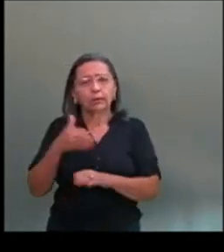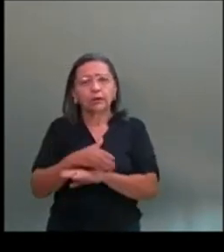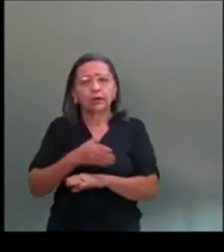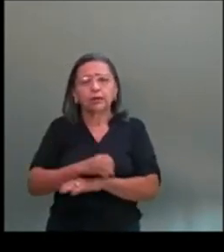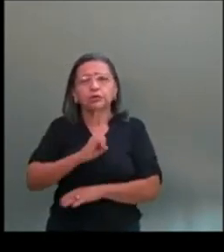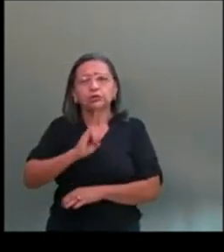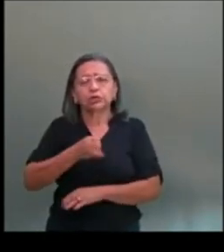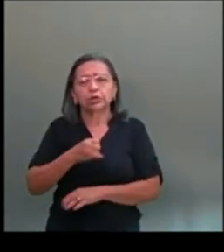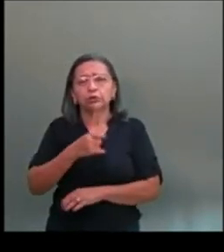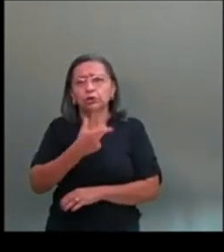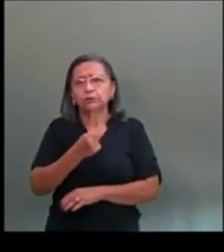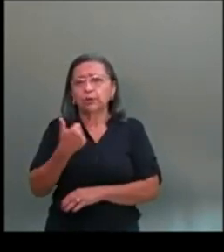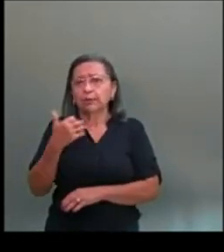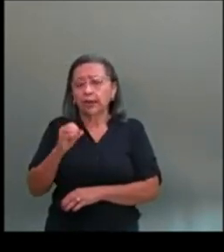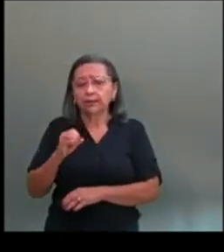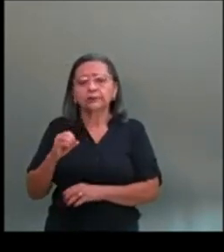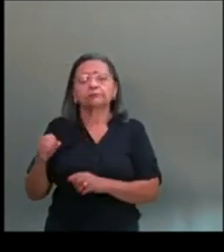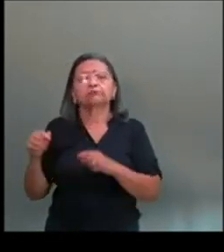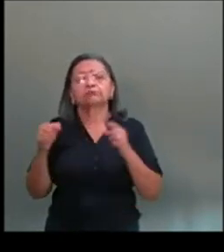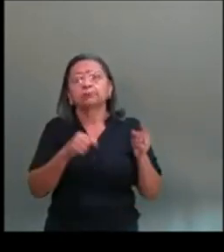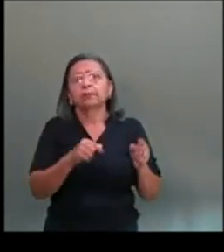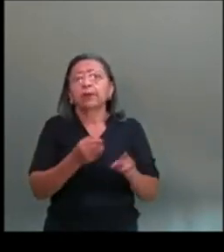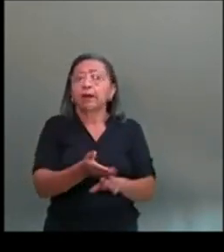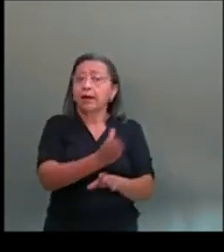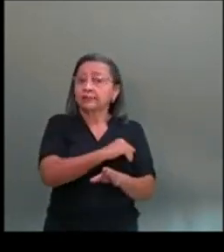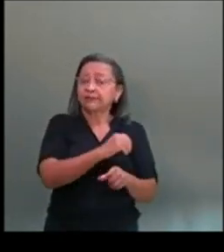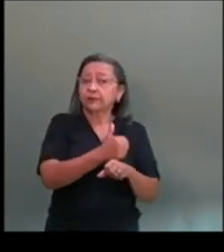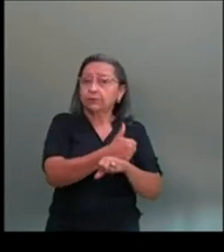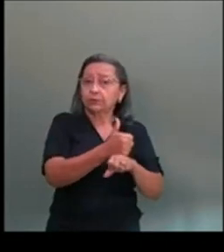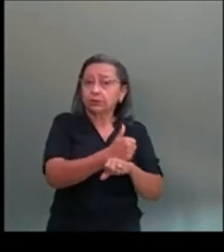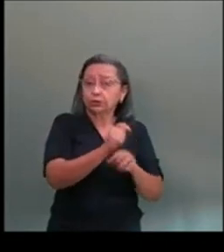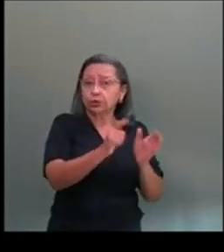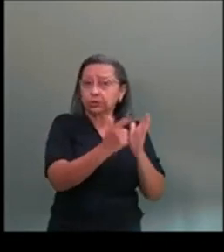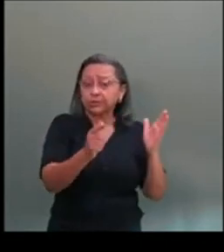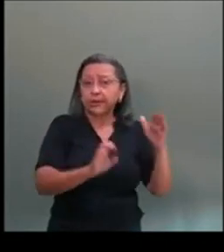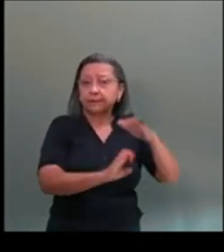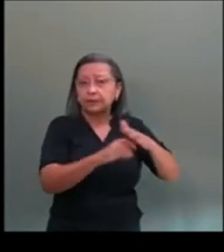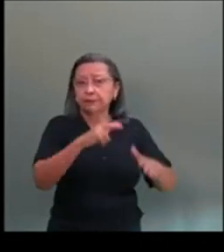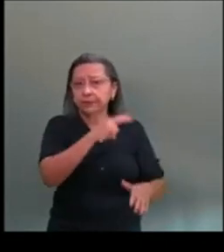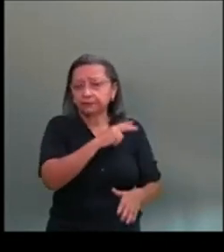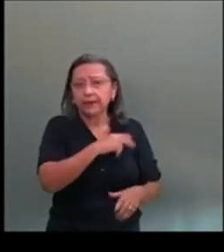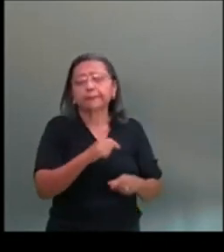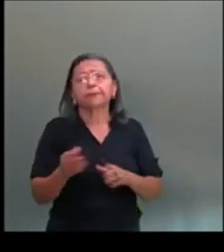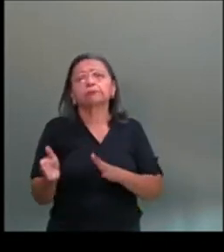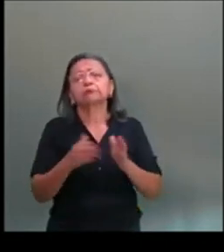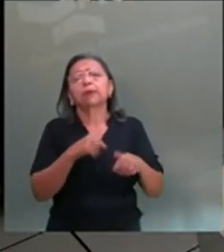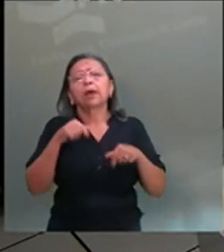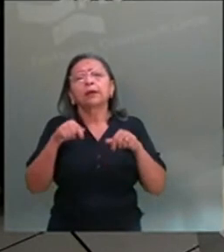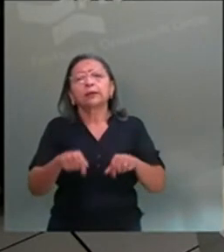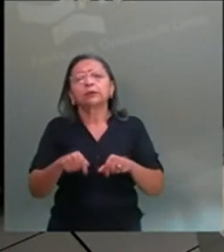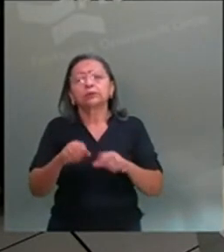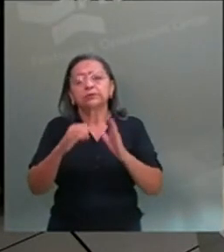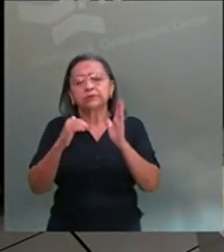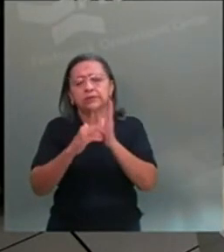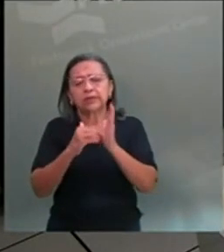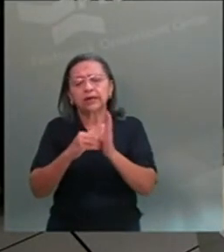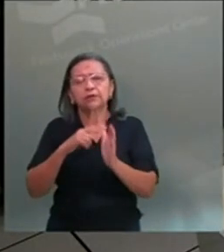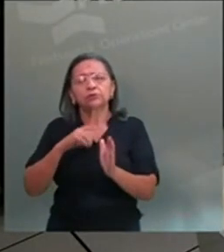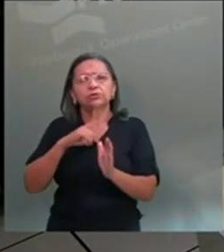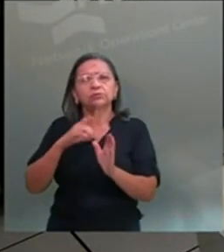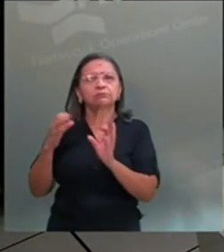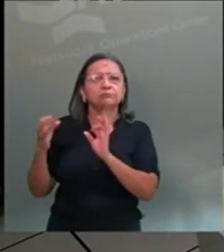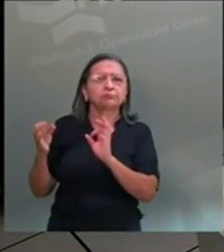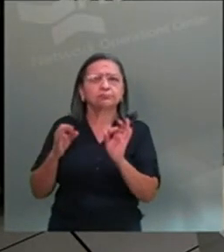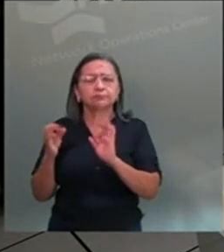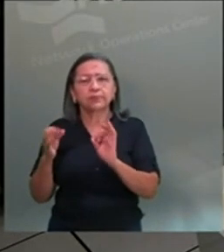de ter tido uma carreira de jornalista e publicitário na iniciativa privada. E até entrar no Senado, eu tinha um certo pé atrás com o